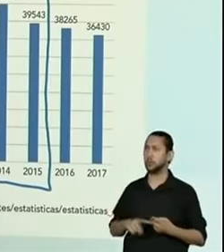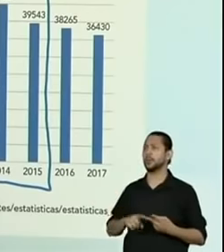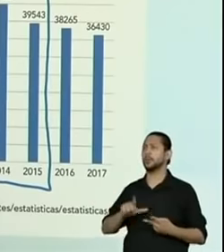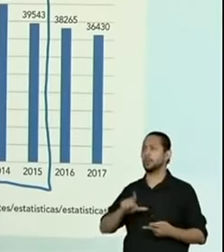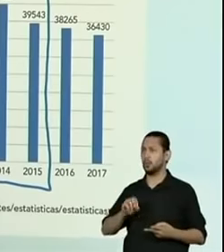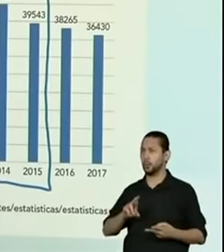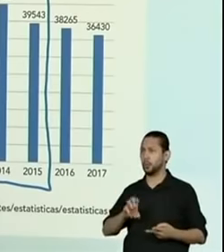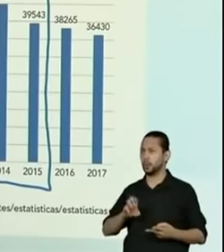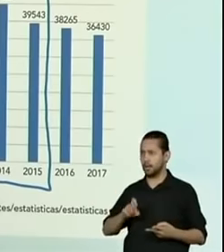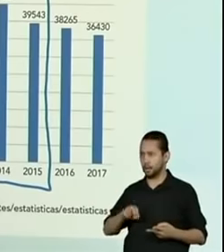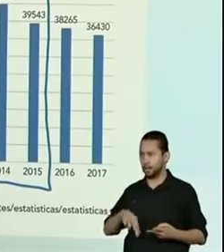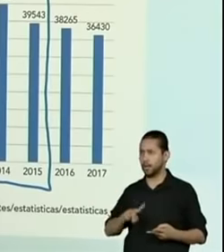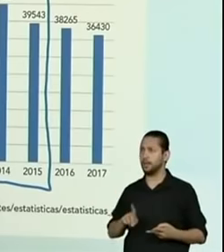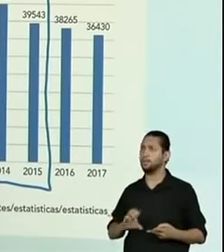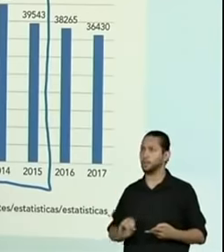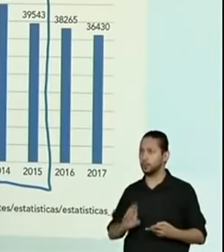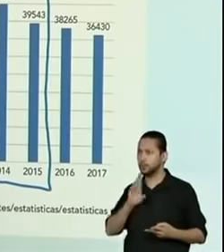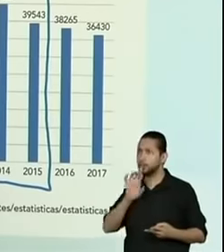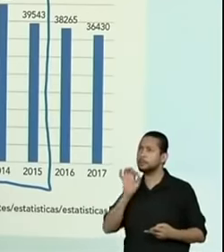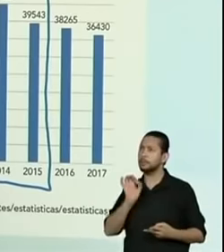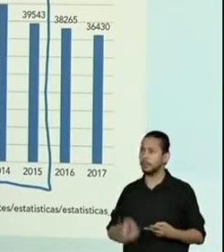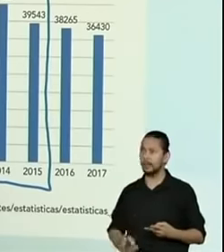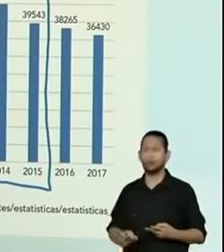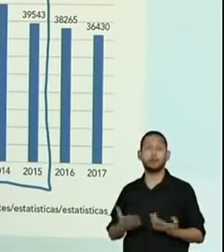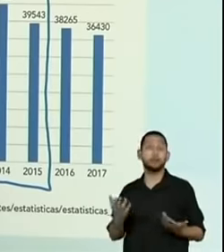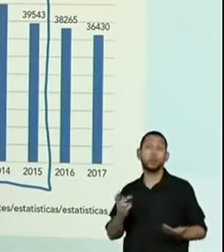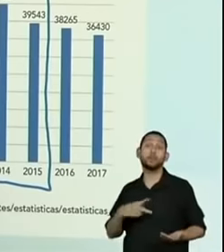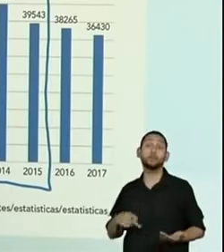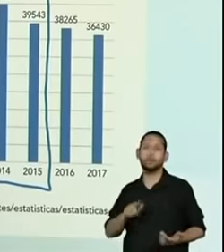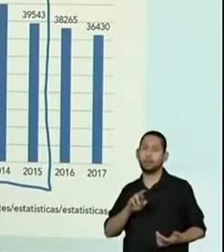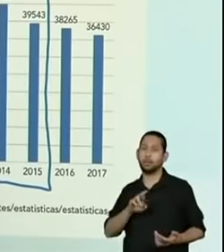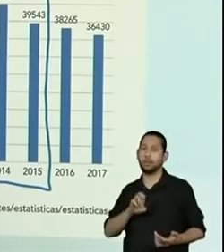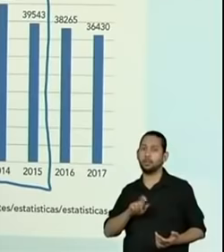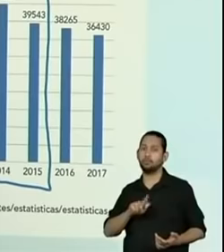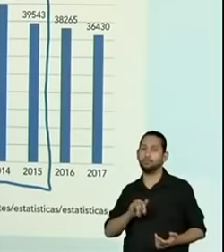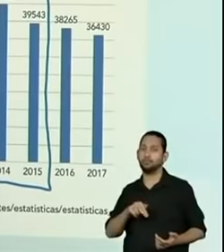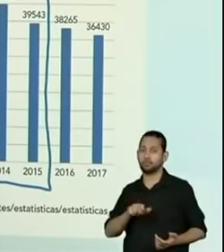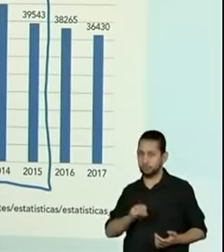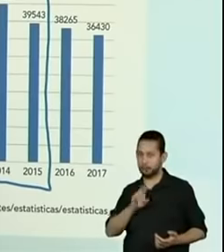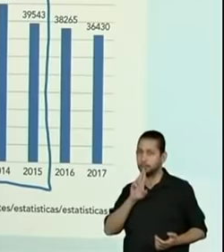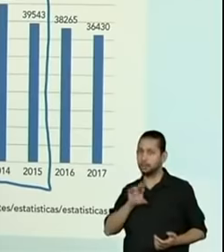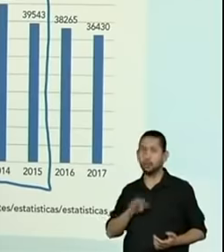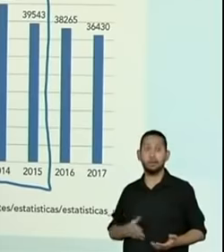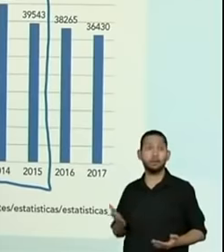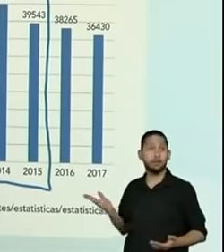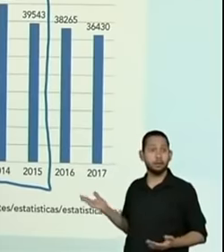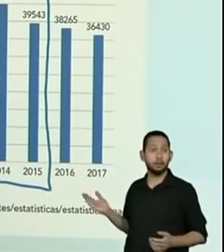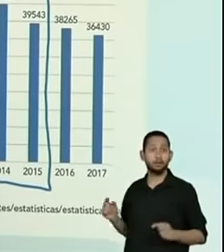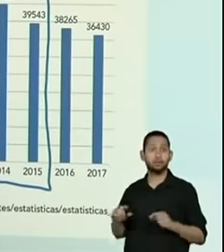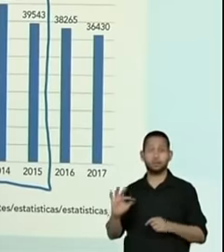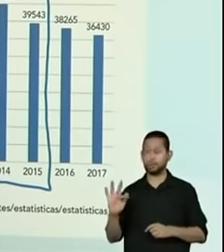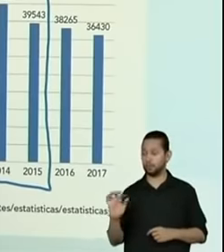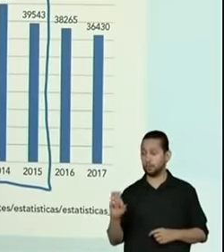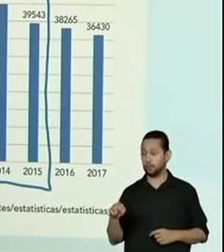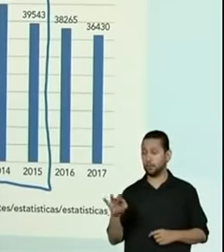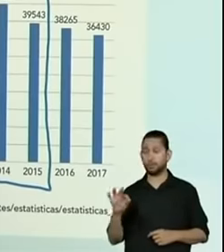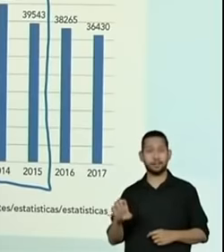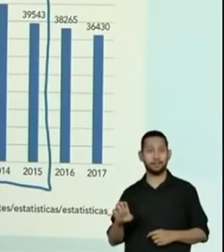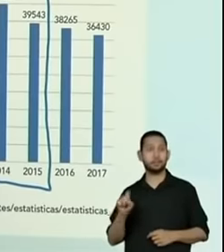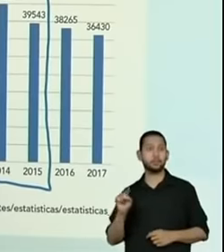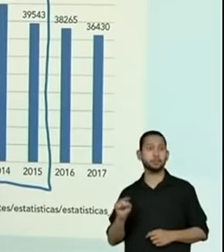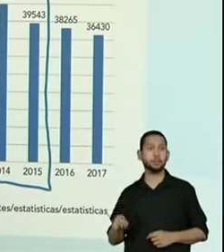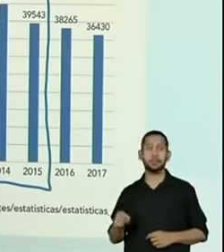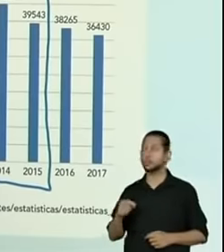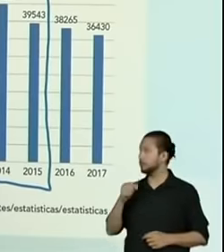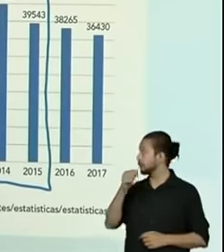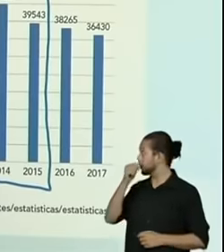aqui no nosso chat. Uma Pro super participativa, né? Então, tá aqui a nossa fonte, ó. Vou tentar não